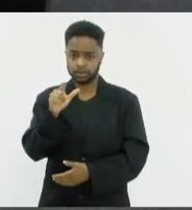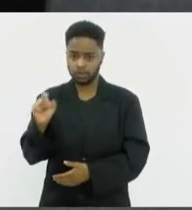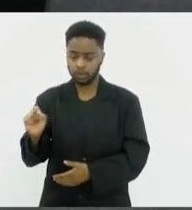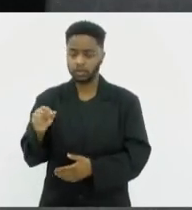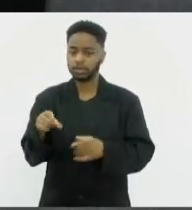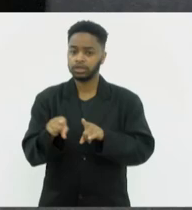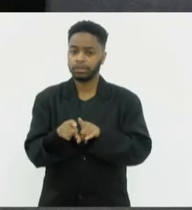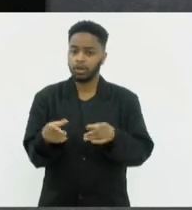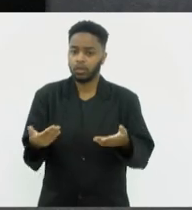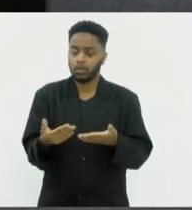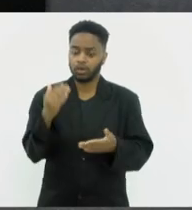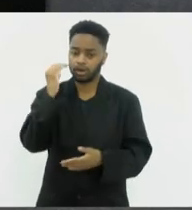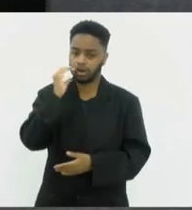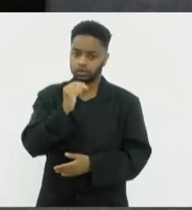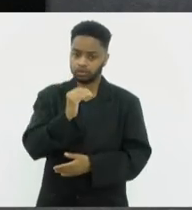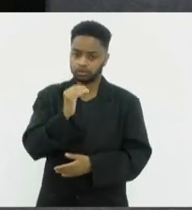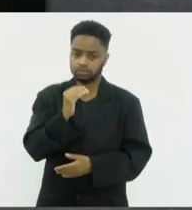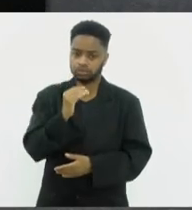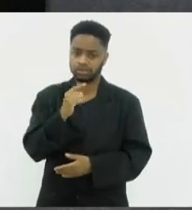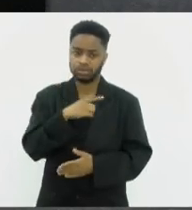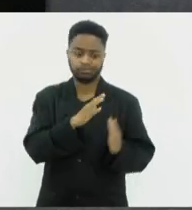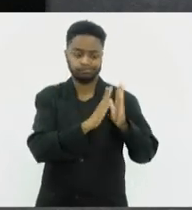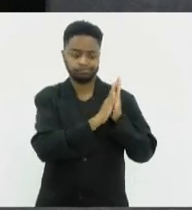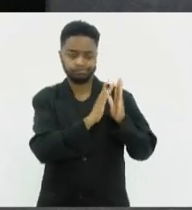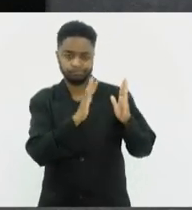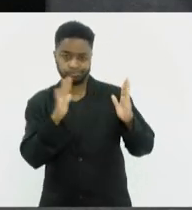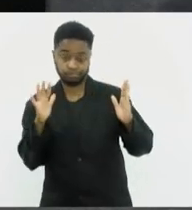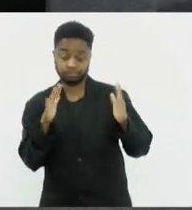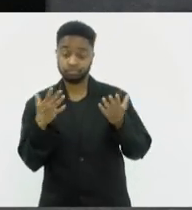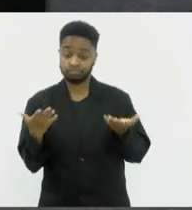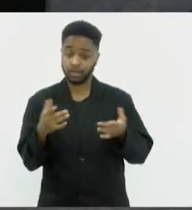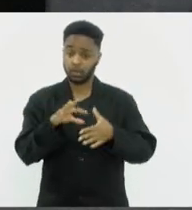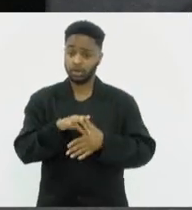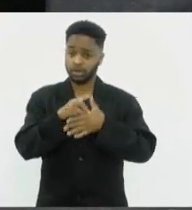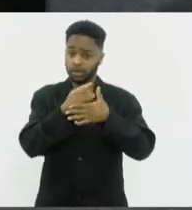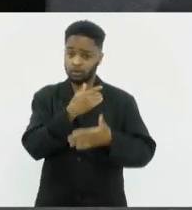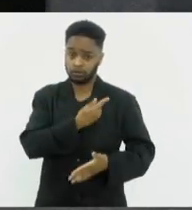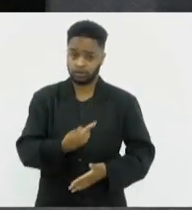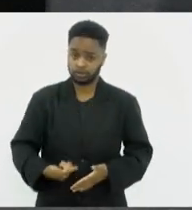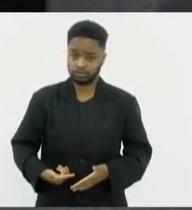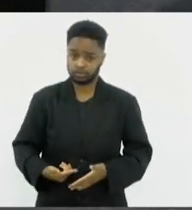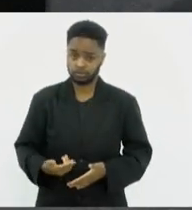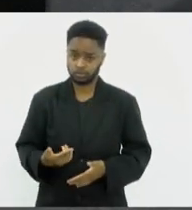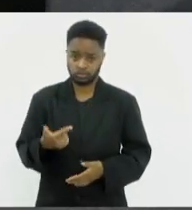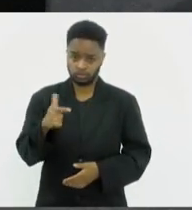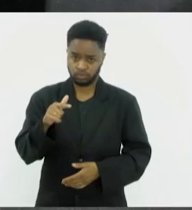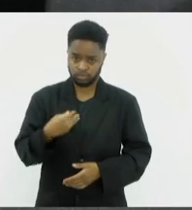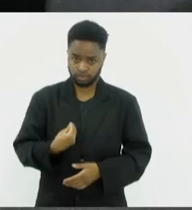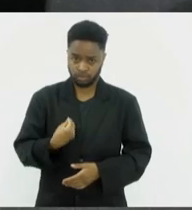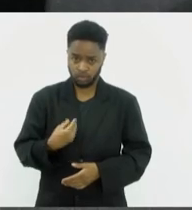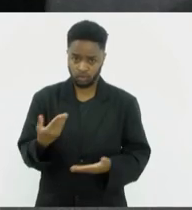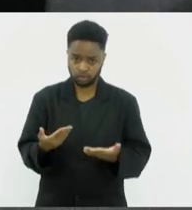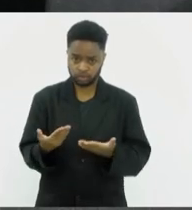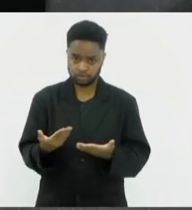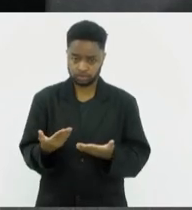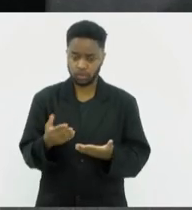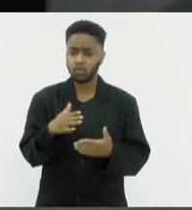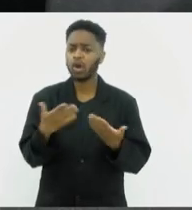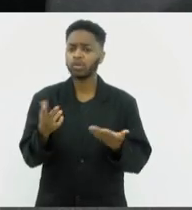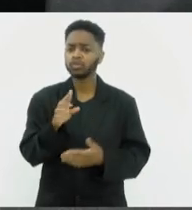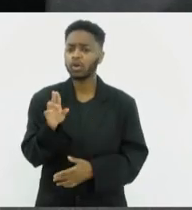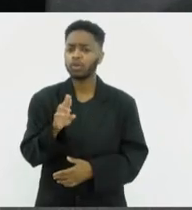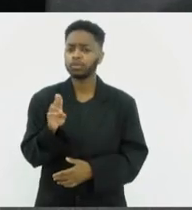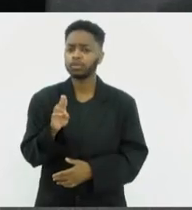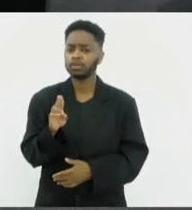o Cláudio Castro. O líder do governo não está aí, né? Não está aí? Como é que é o nome dele?